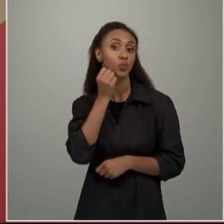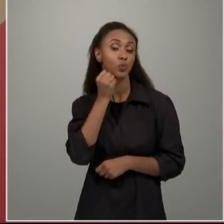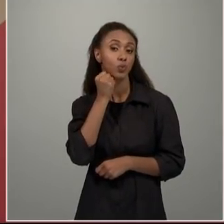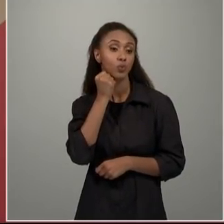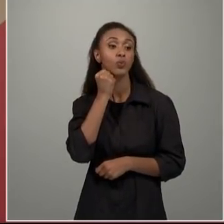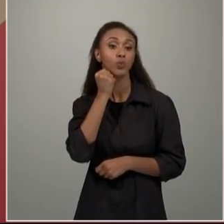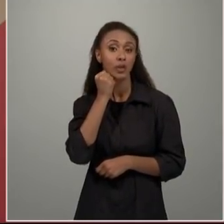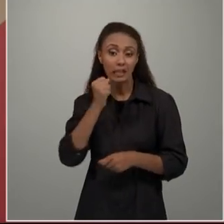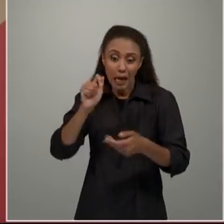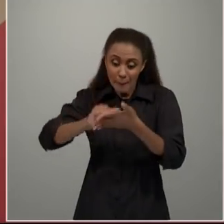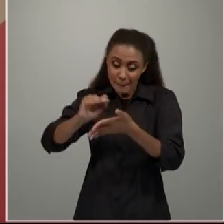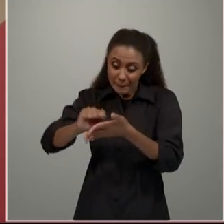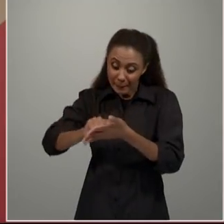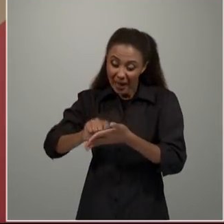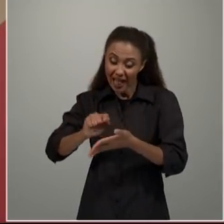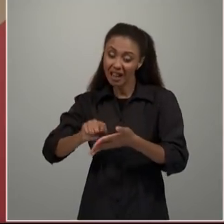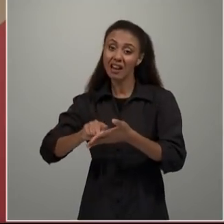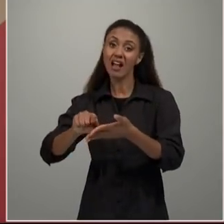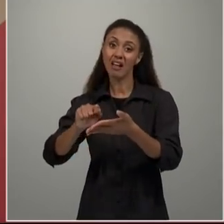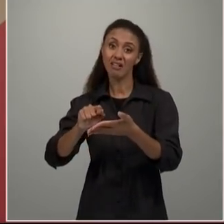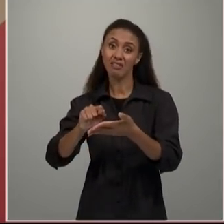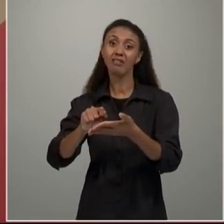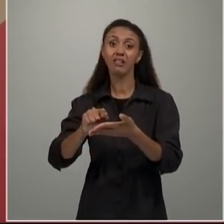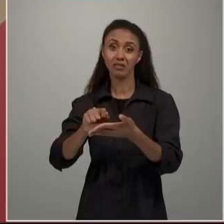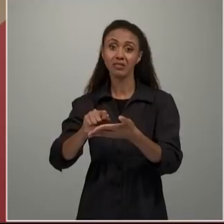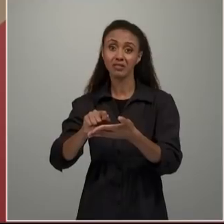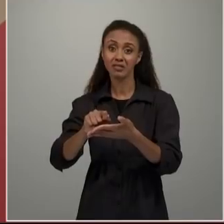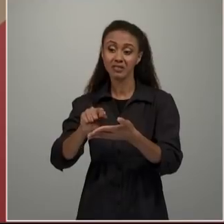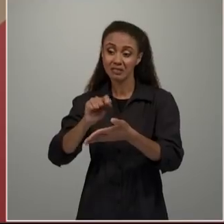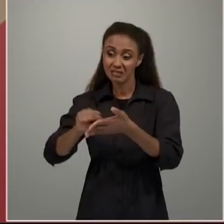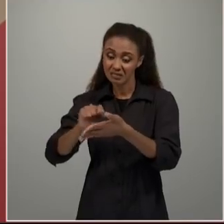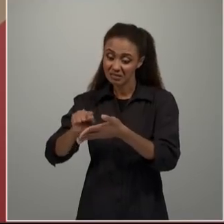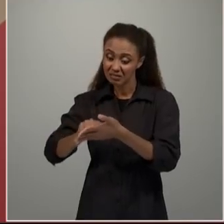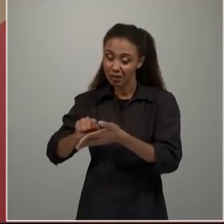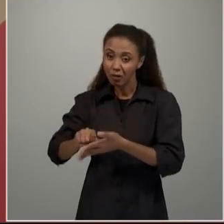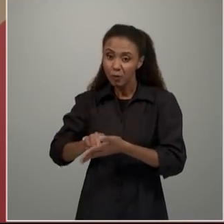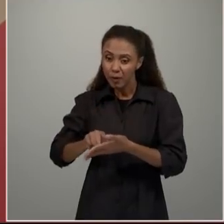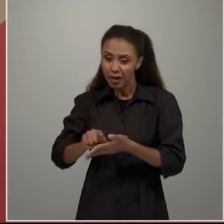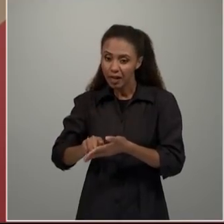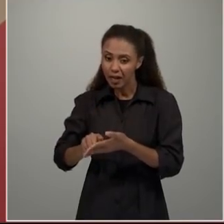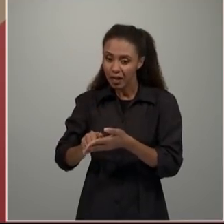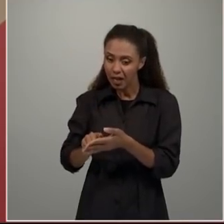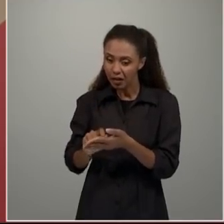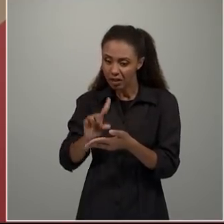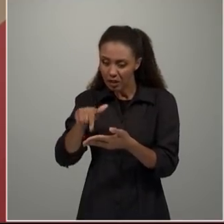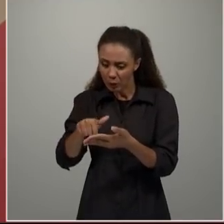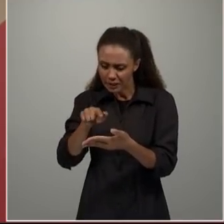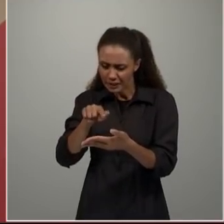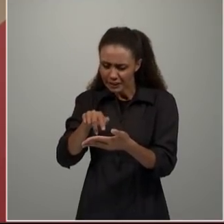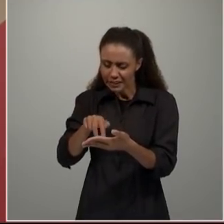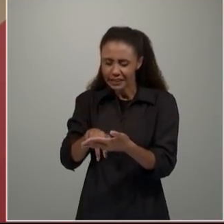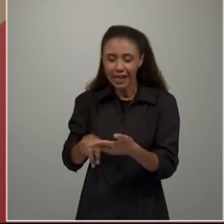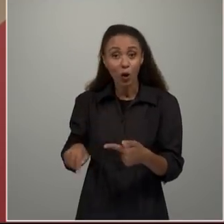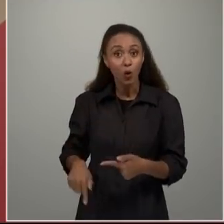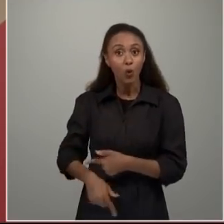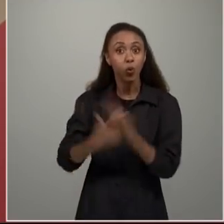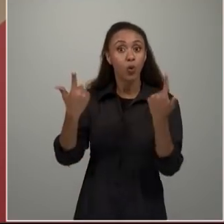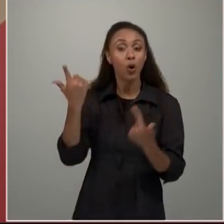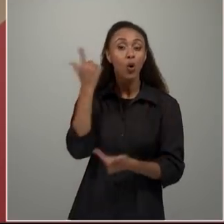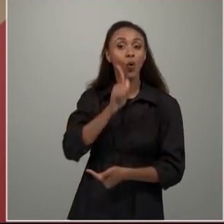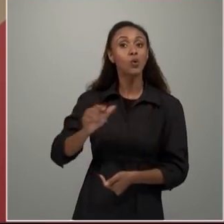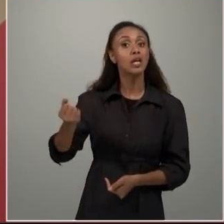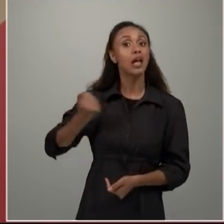num português que seja legível e por que que eu dei sorte eu passei com 4gb sorte passei com 8